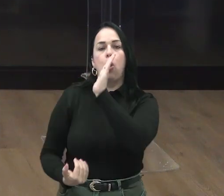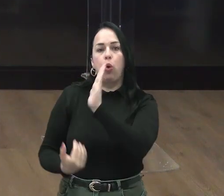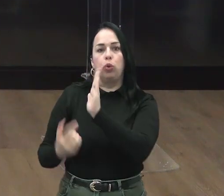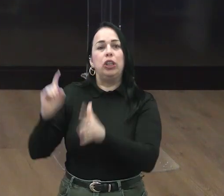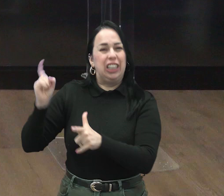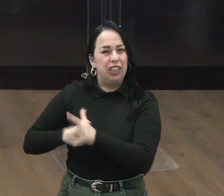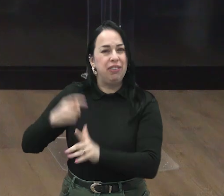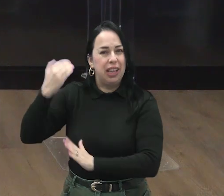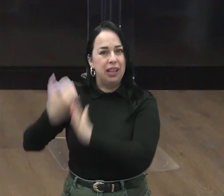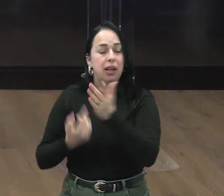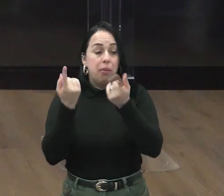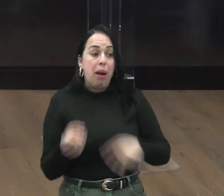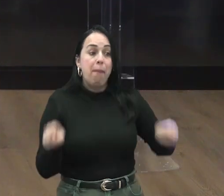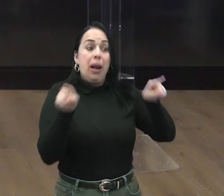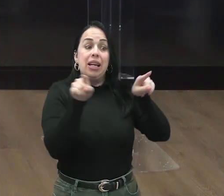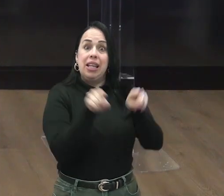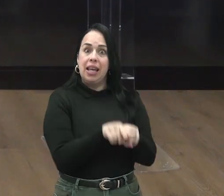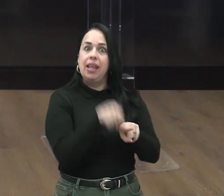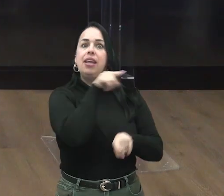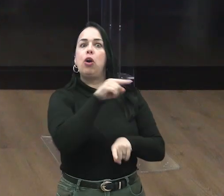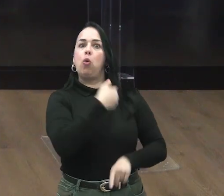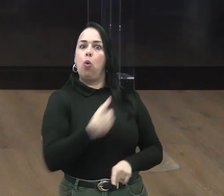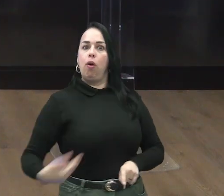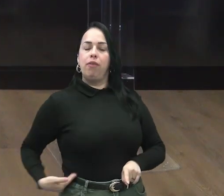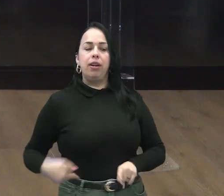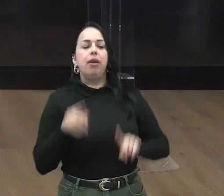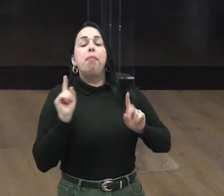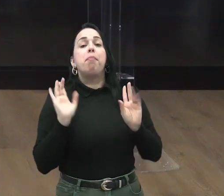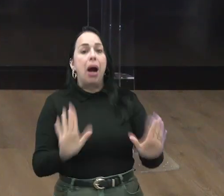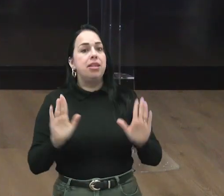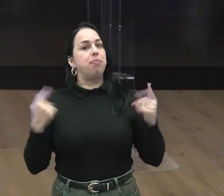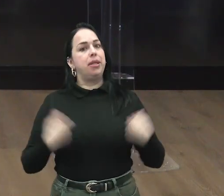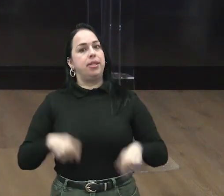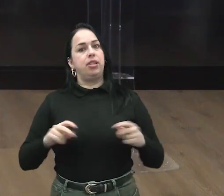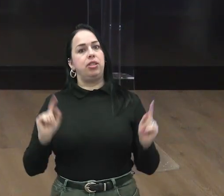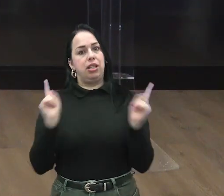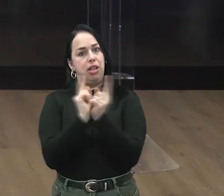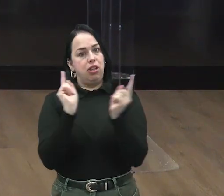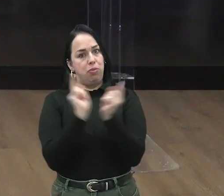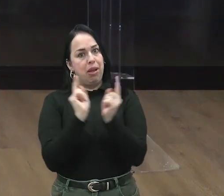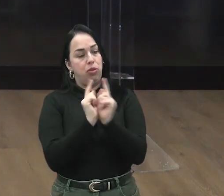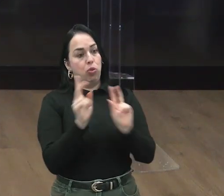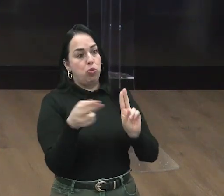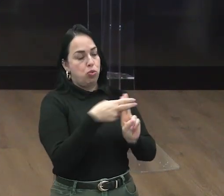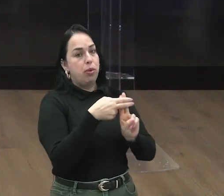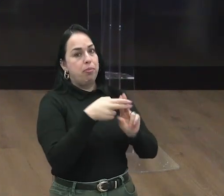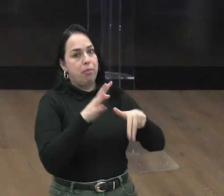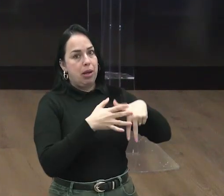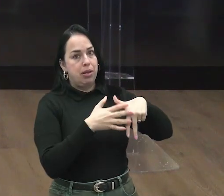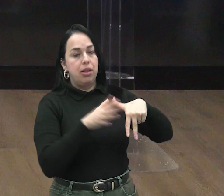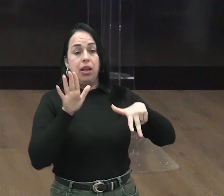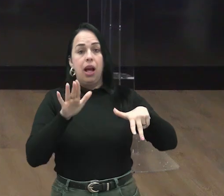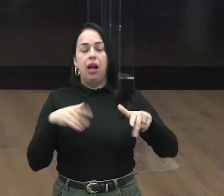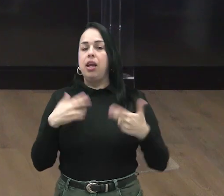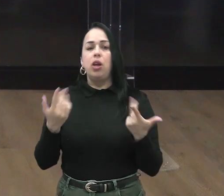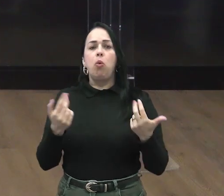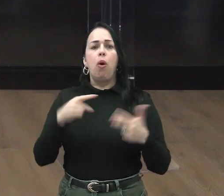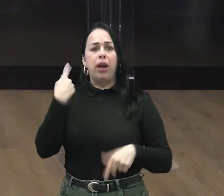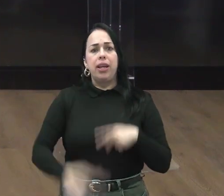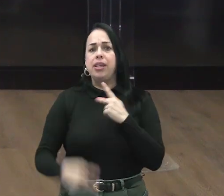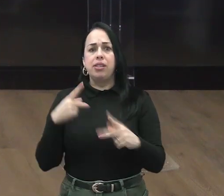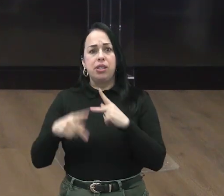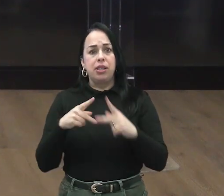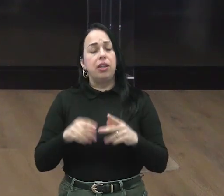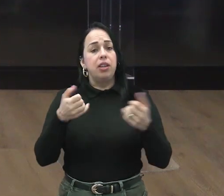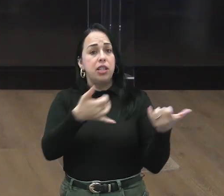a União através de atendimentos aos pacientes do SUS. Aqui em São José dos Campos, um projeto semelhante, aprovado pela Câmara,